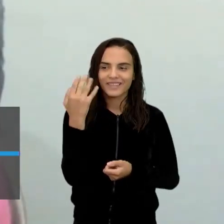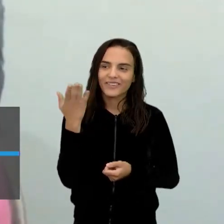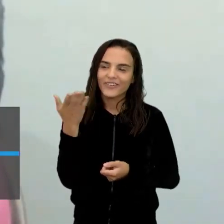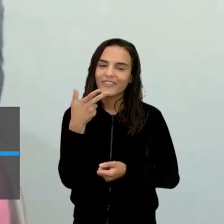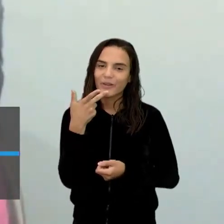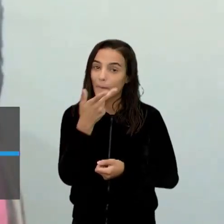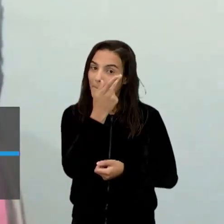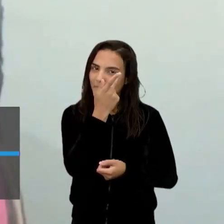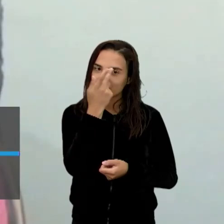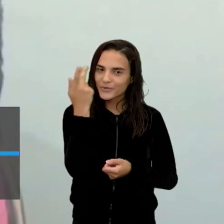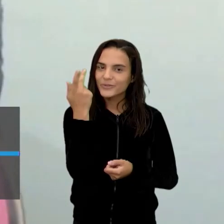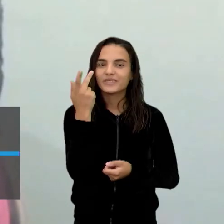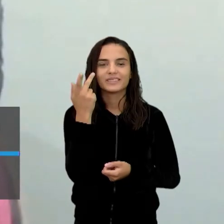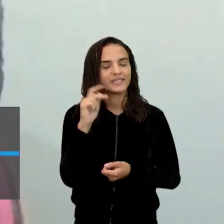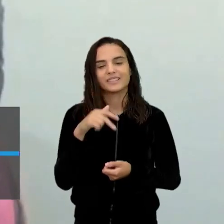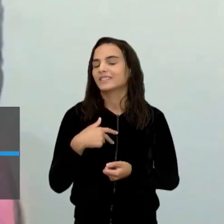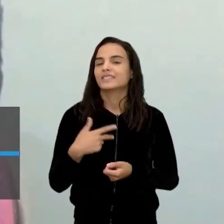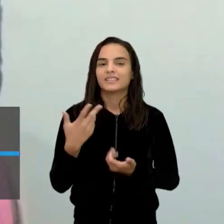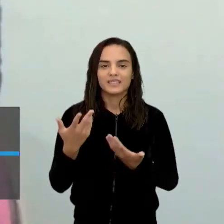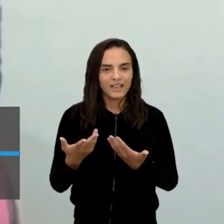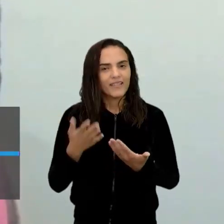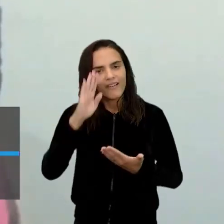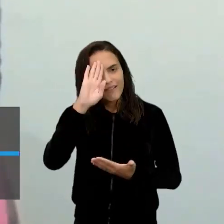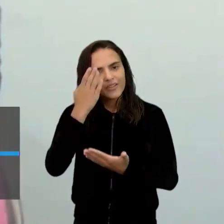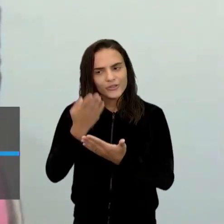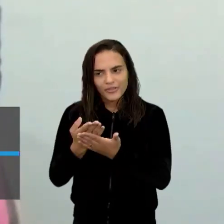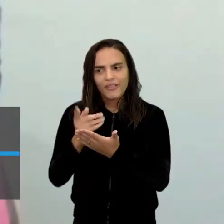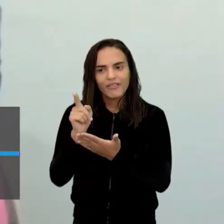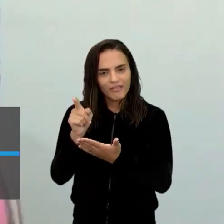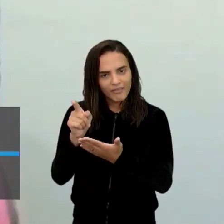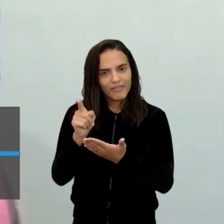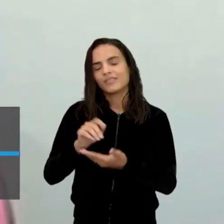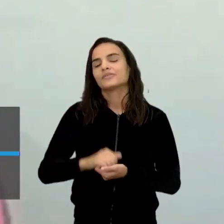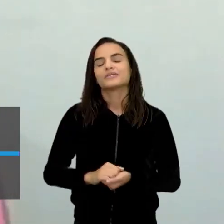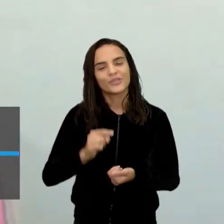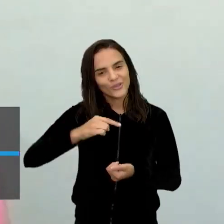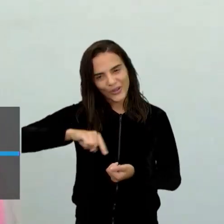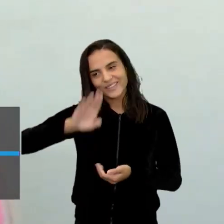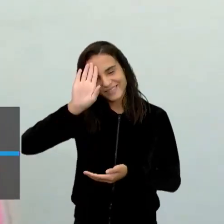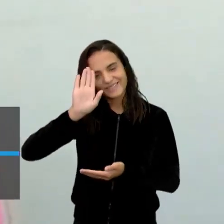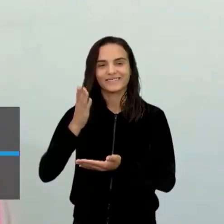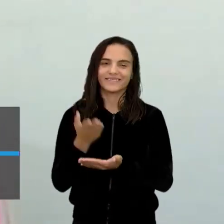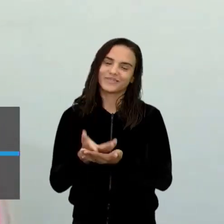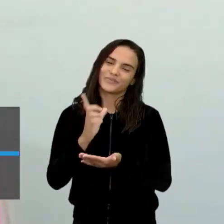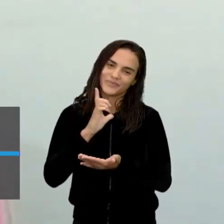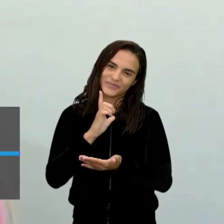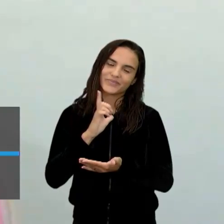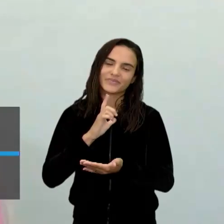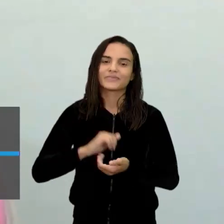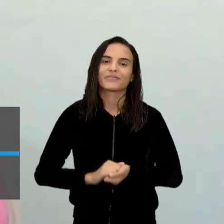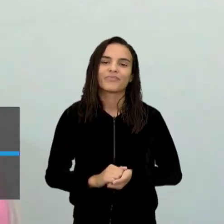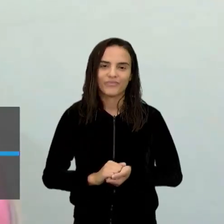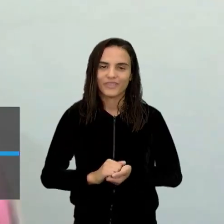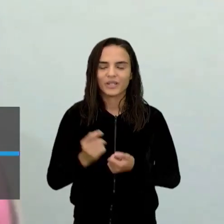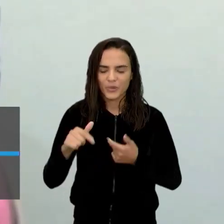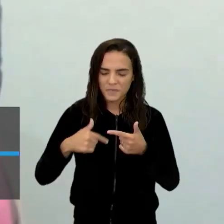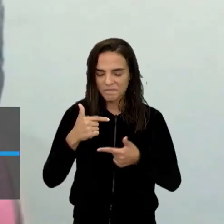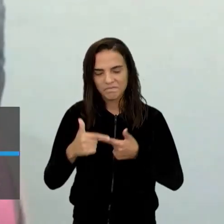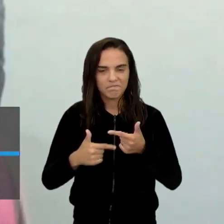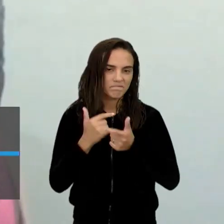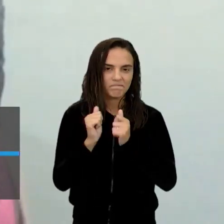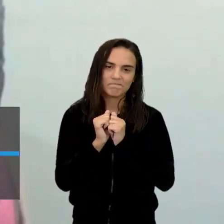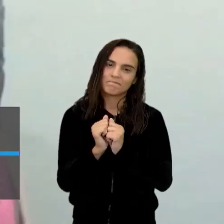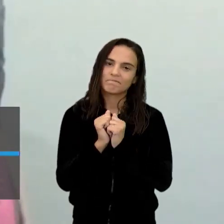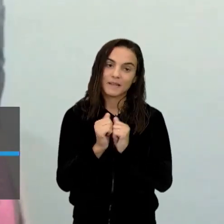que pessoas compraram a briga dele, pessoas acreditaram nele. E nós acreditamos naquilo que nós estamos trabalhando,